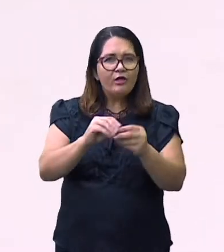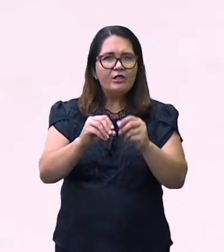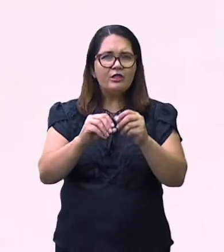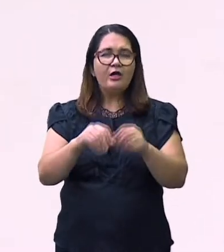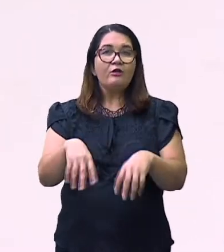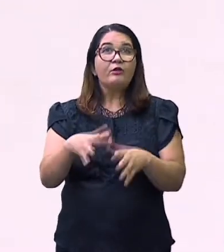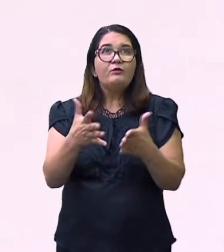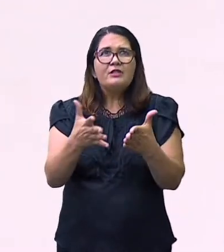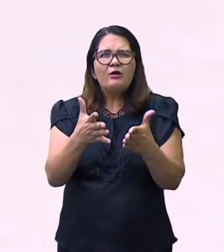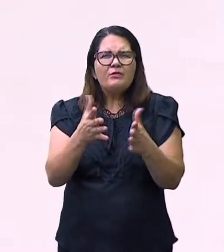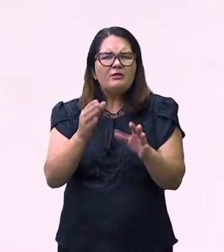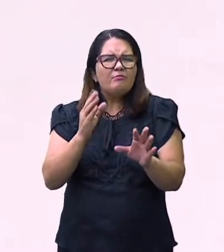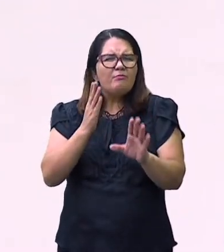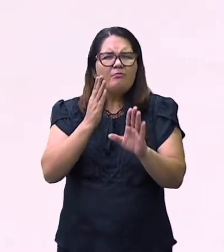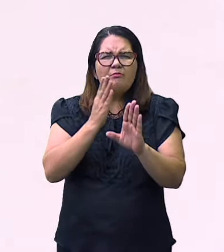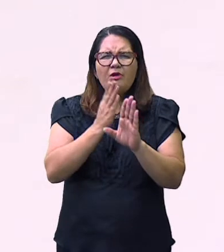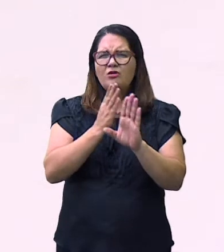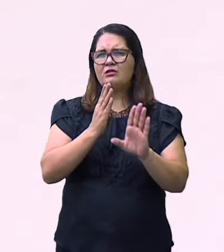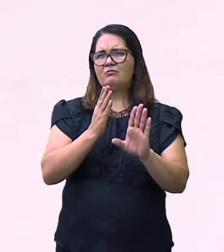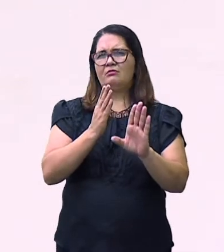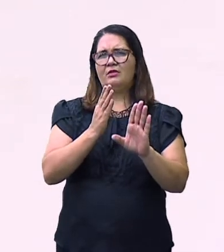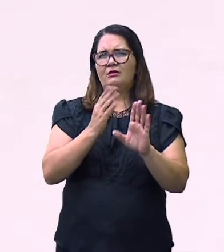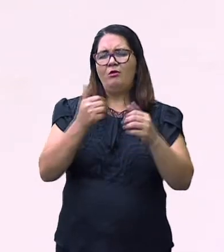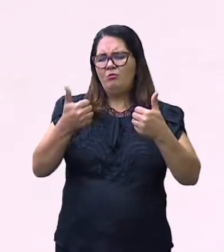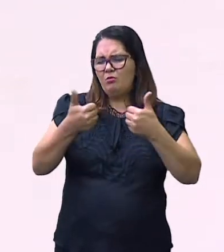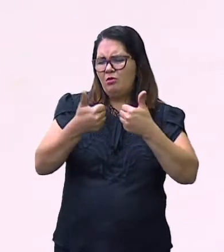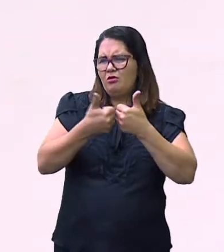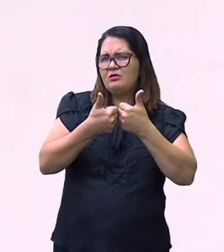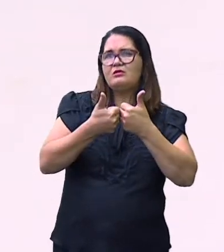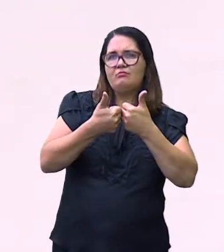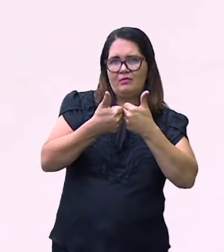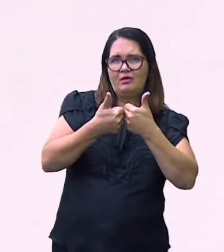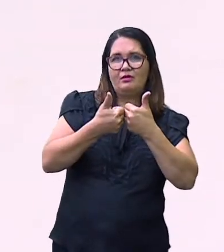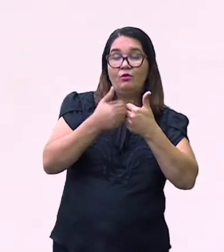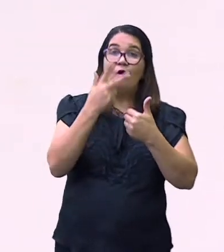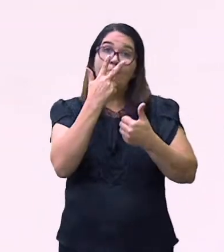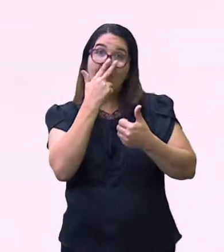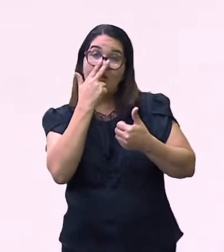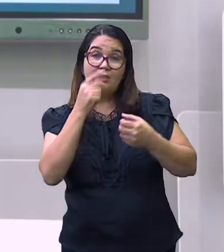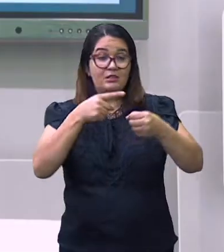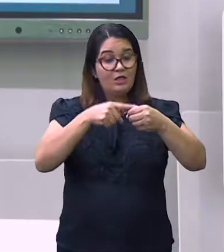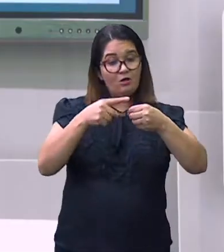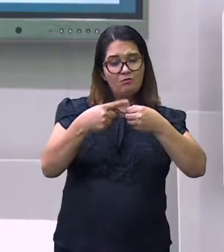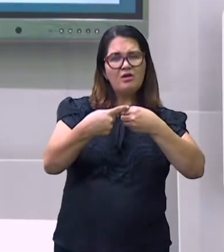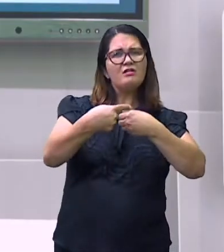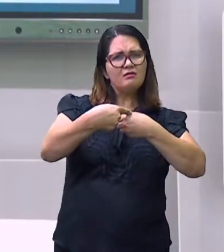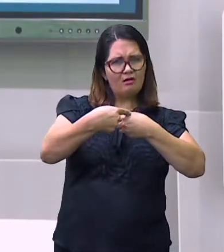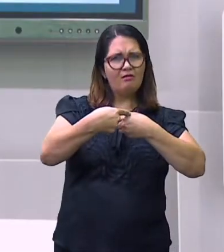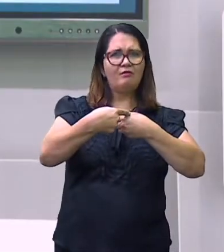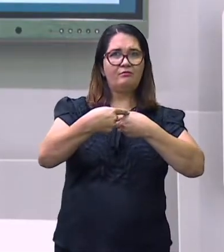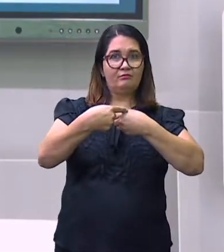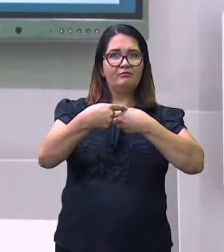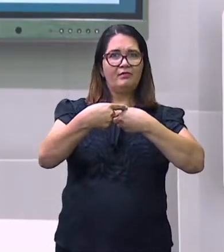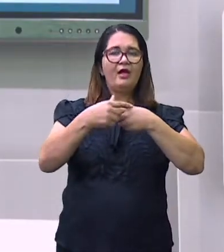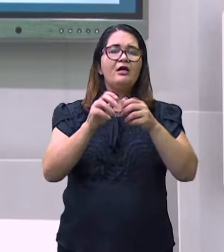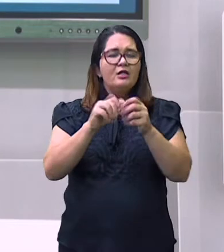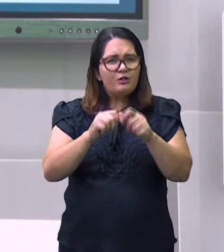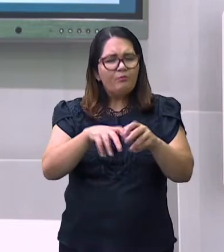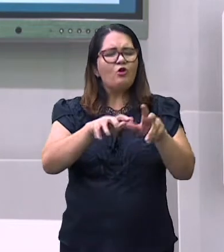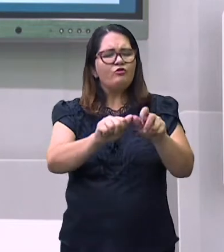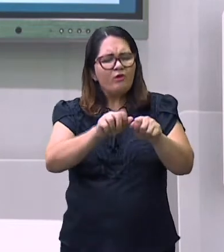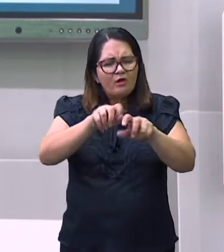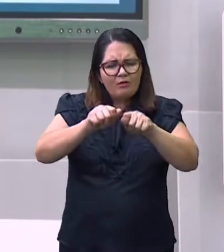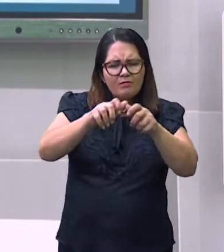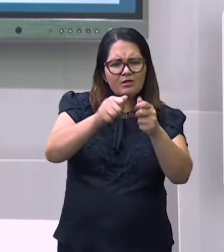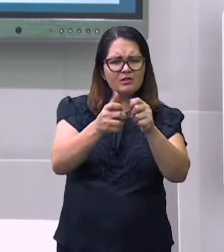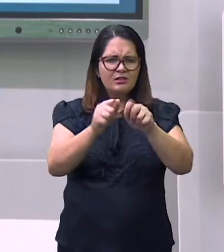Não precisa de muita coisa. Professora, eu não tenho. Posso fazer com grude, com o que você tiver em casa. Você pode